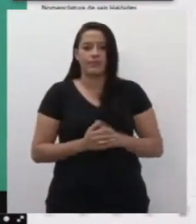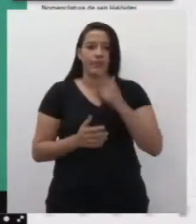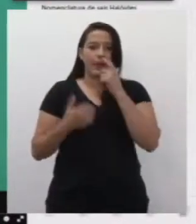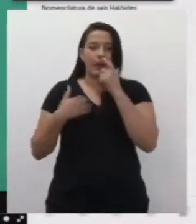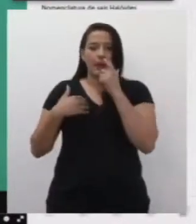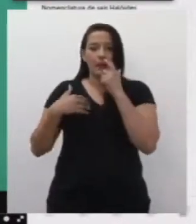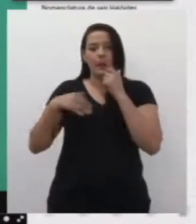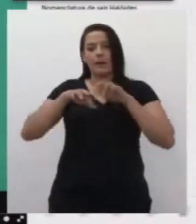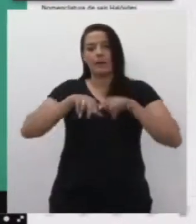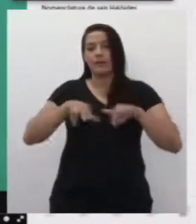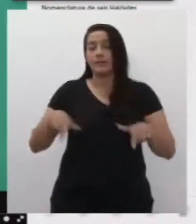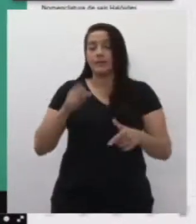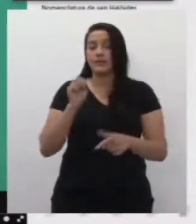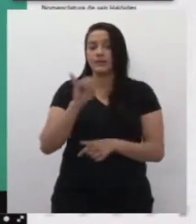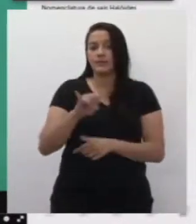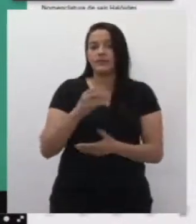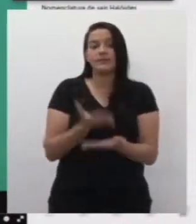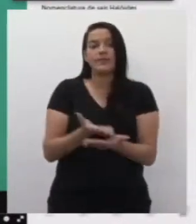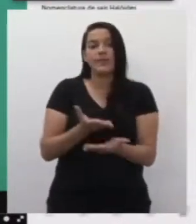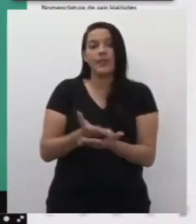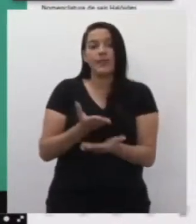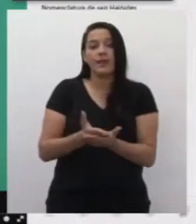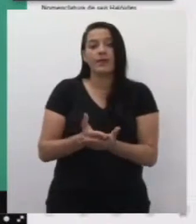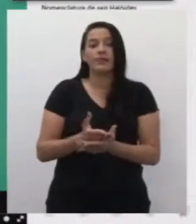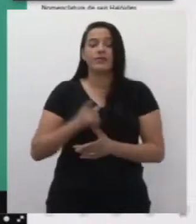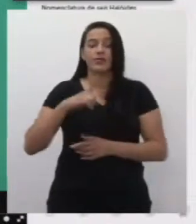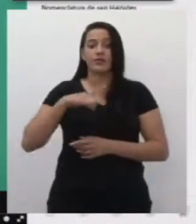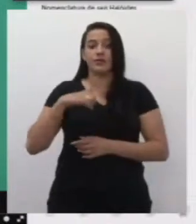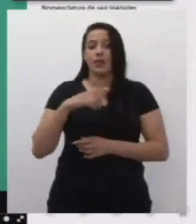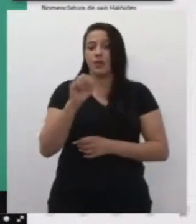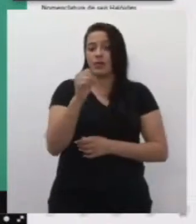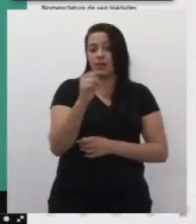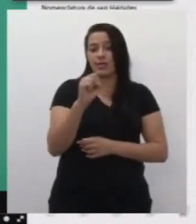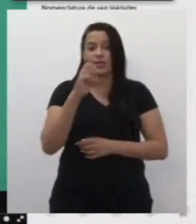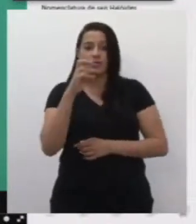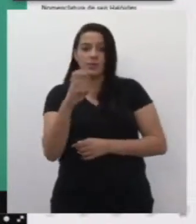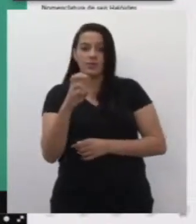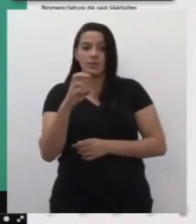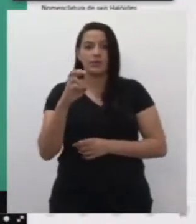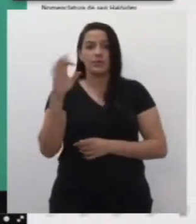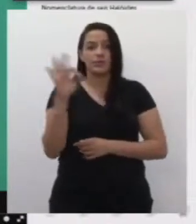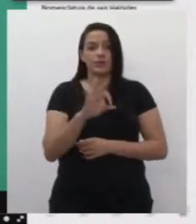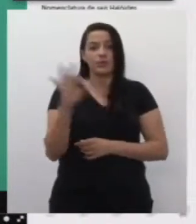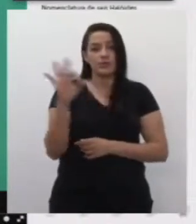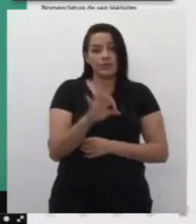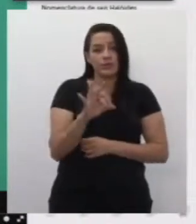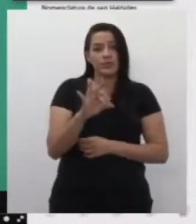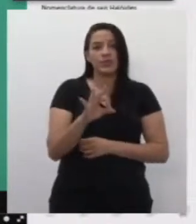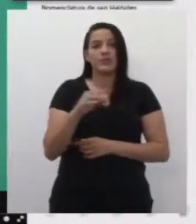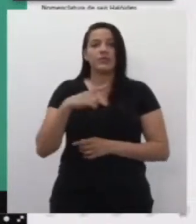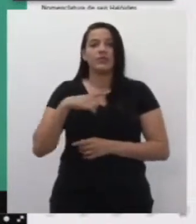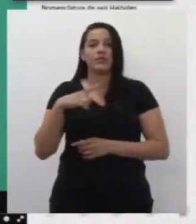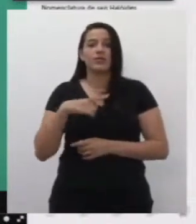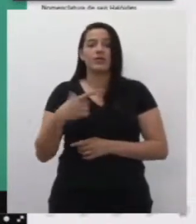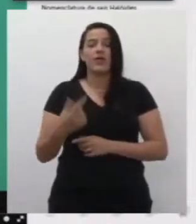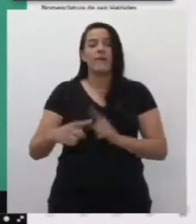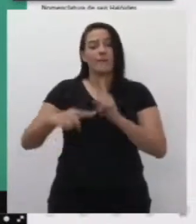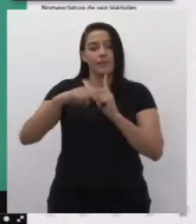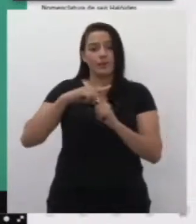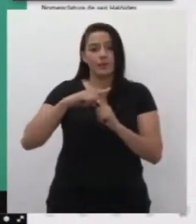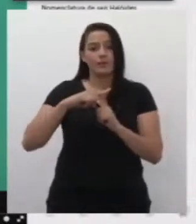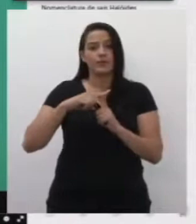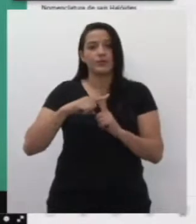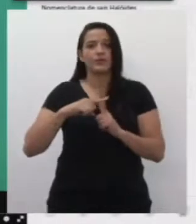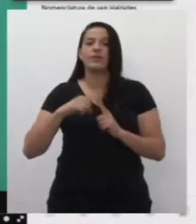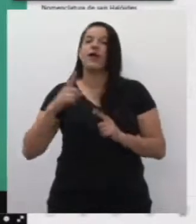e se a aula tiver 85% menos de 85% de reactions positivos, a